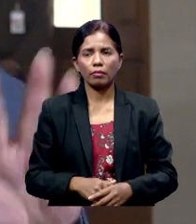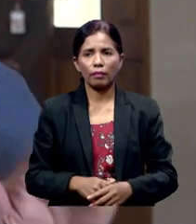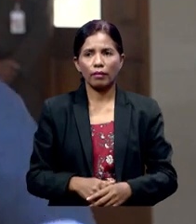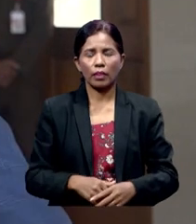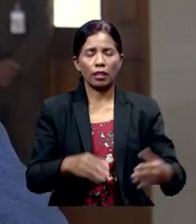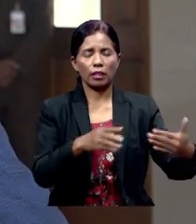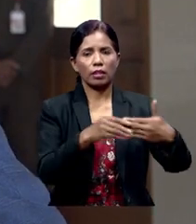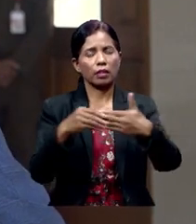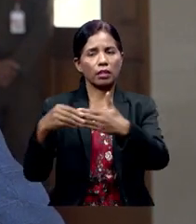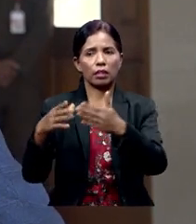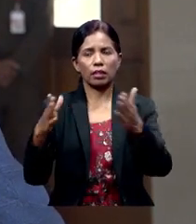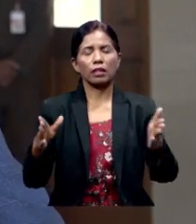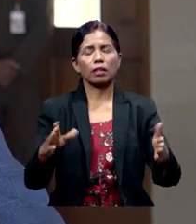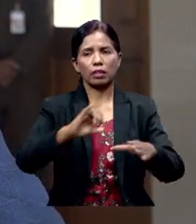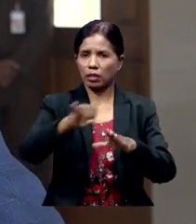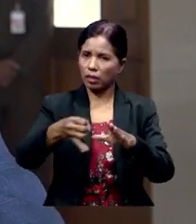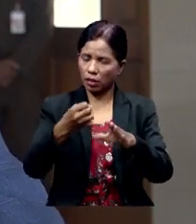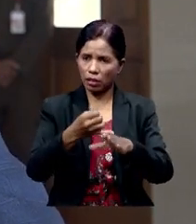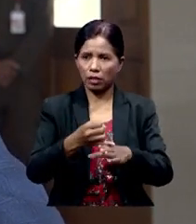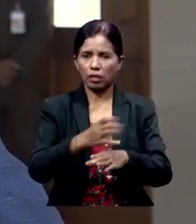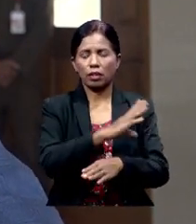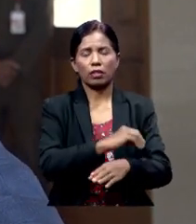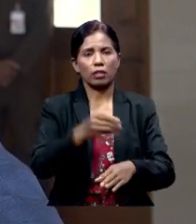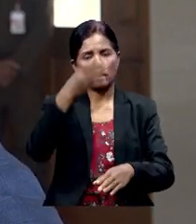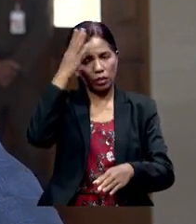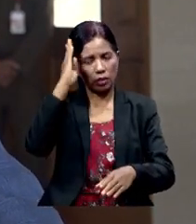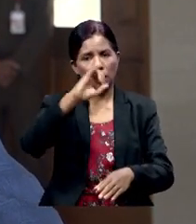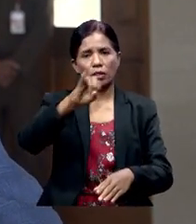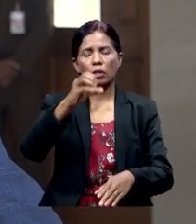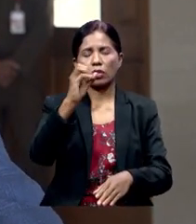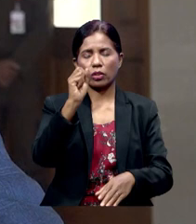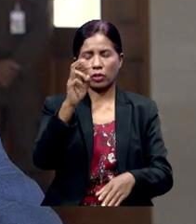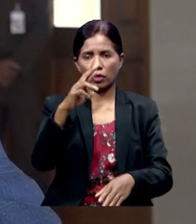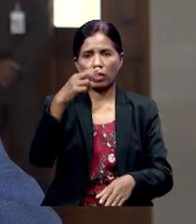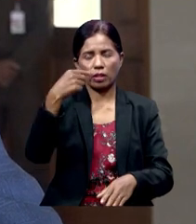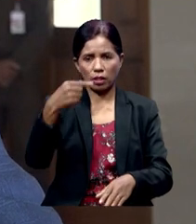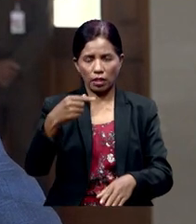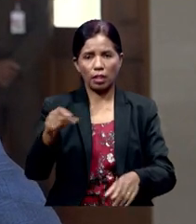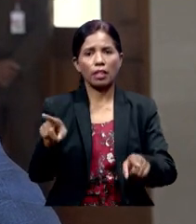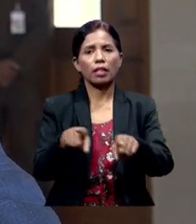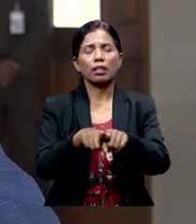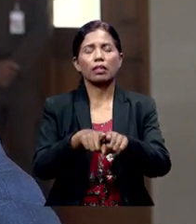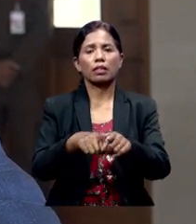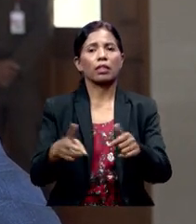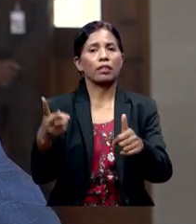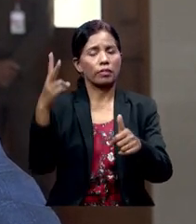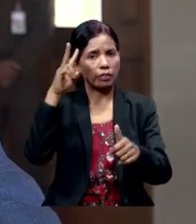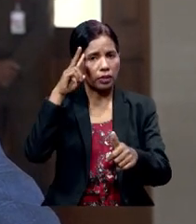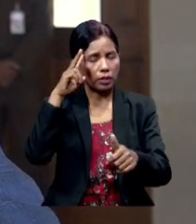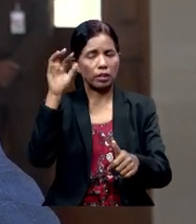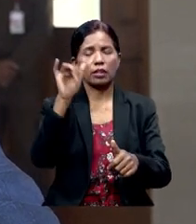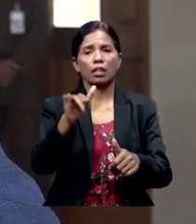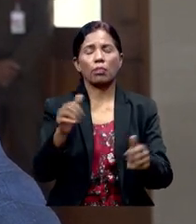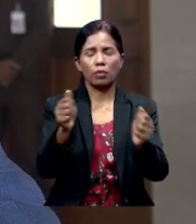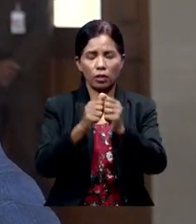orientador ka o coordenador geral e senhor Jorge Serrano nessa vice a moto com a equipa toma fatin a tu